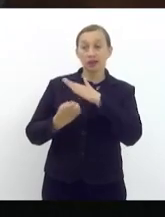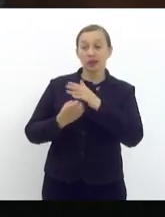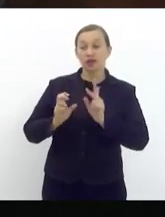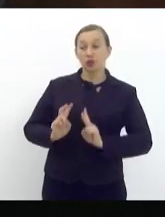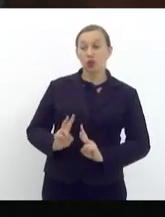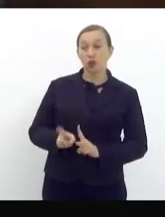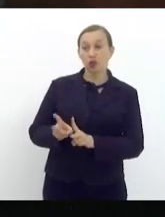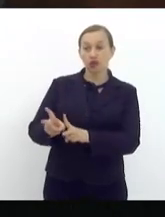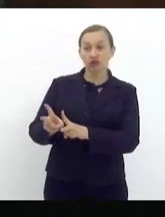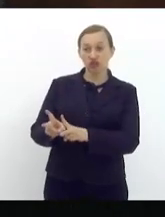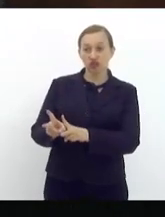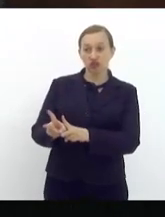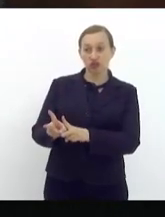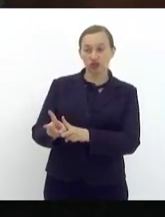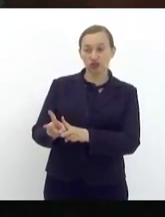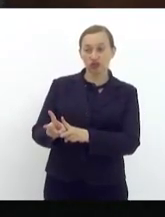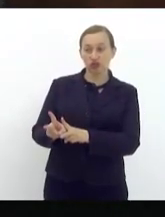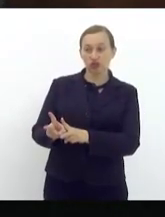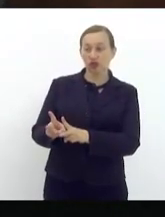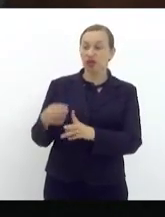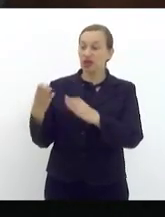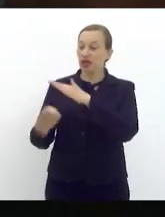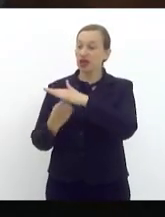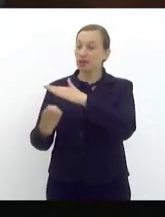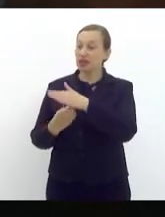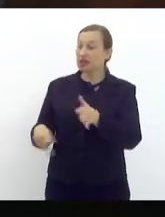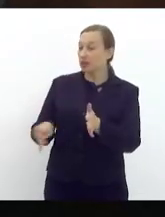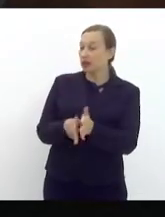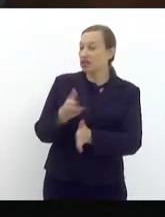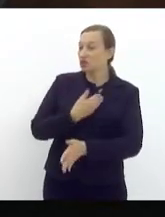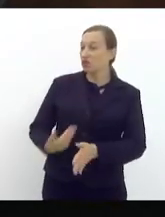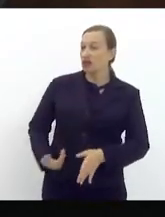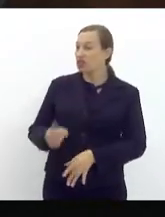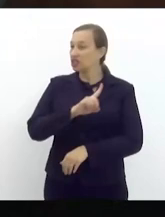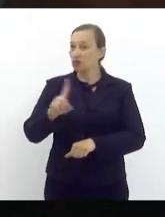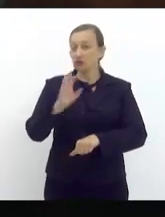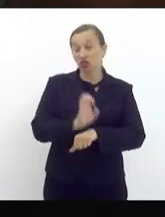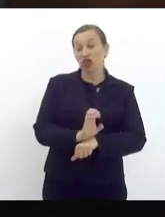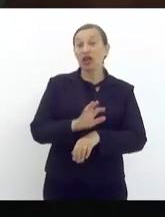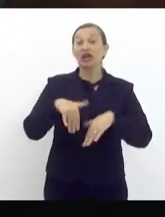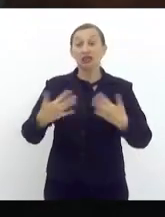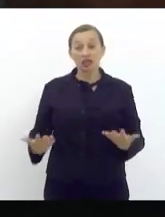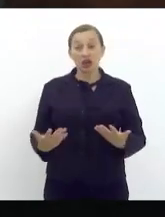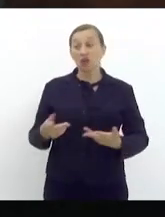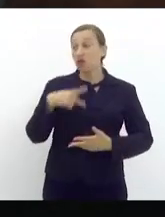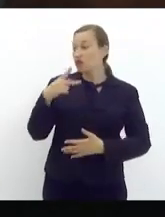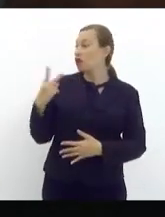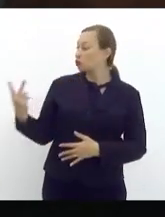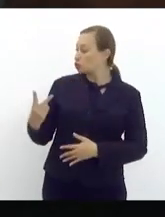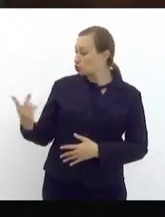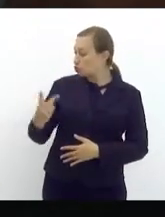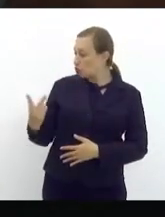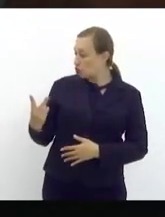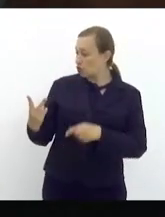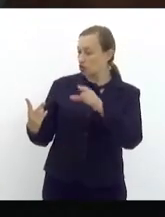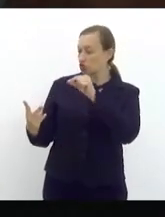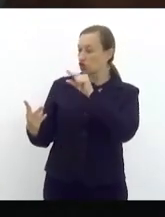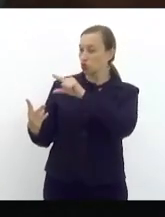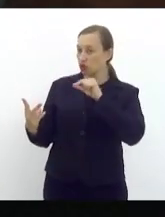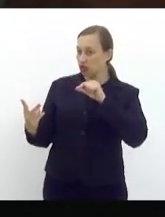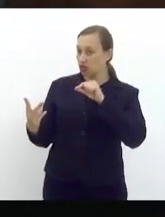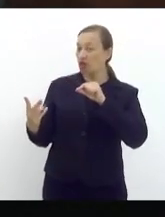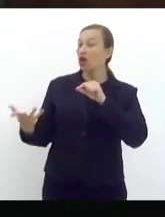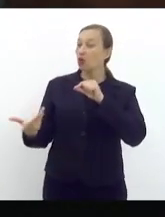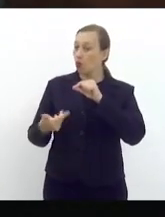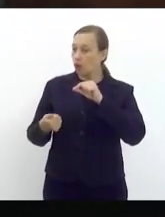sendo uma agência de governo e não do Estado. Já falei que no mérito, ambos os candidatos têm todas as